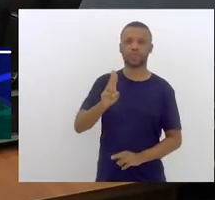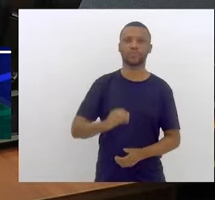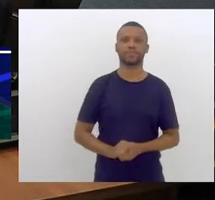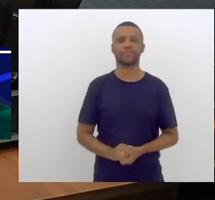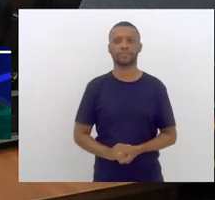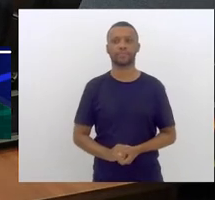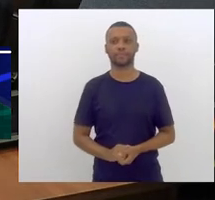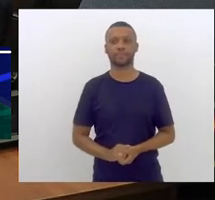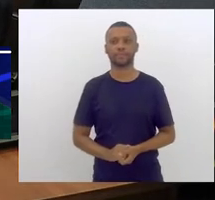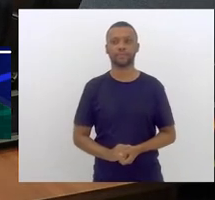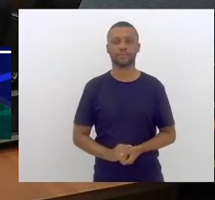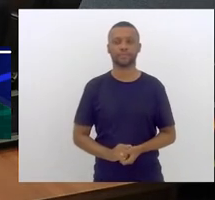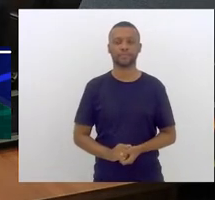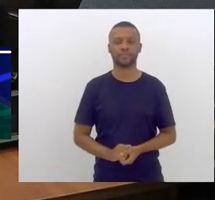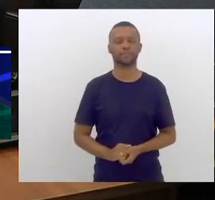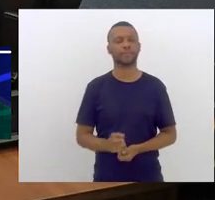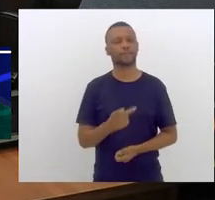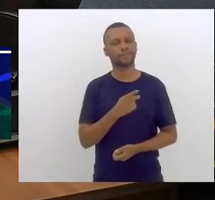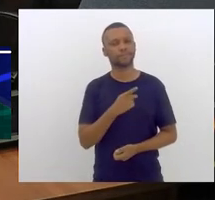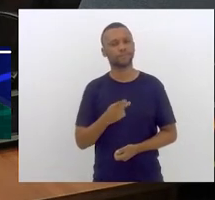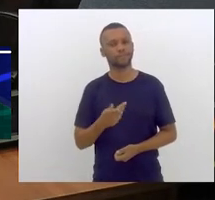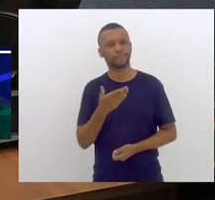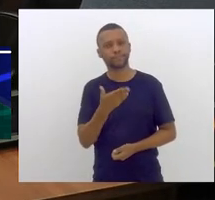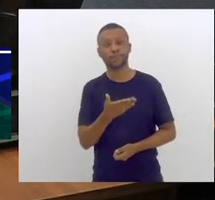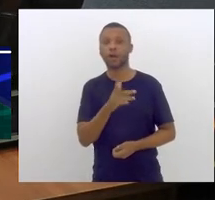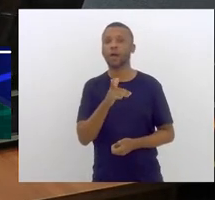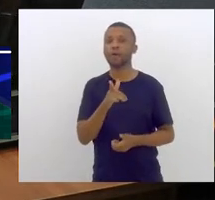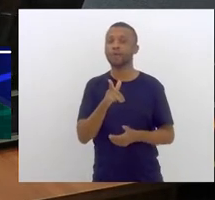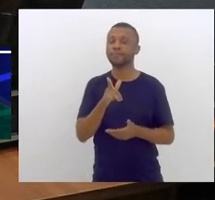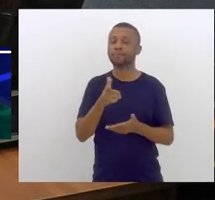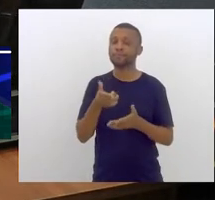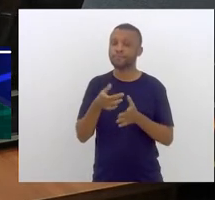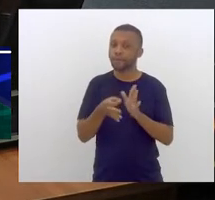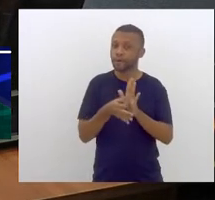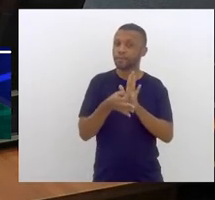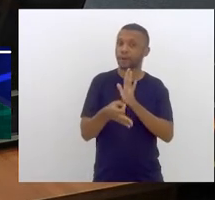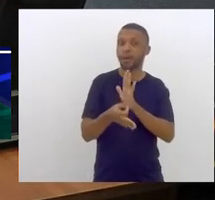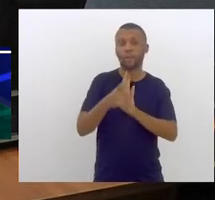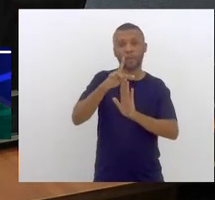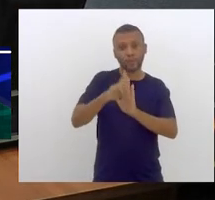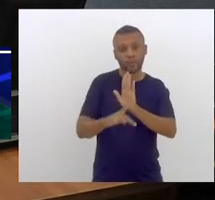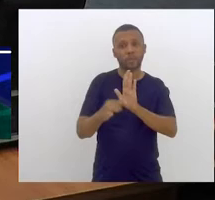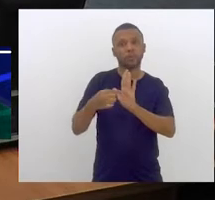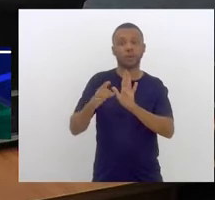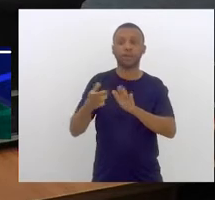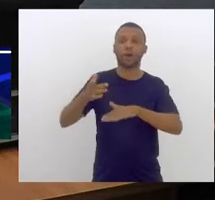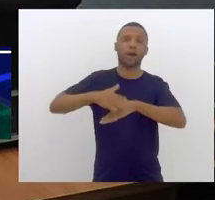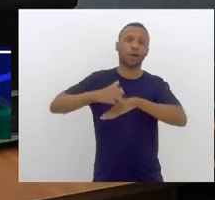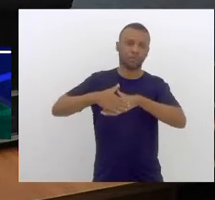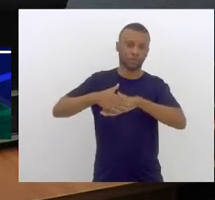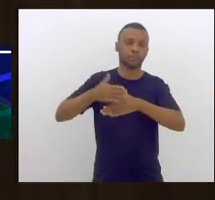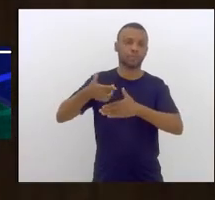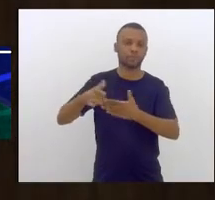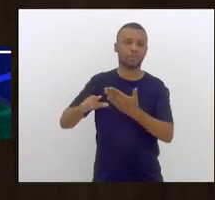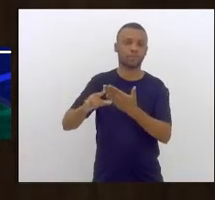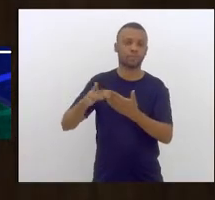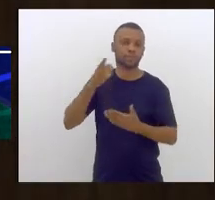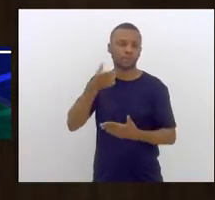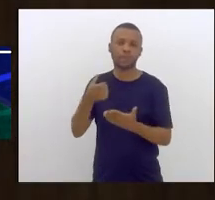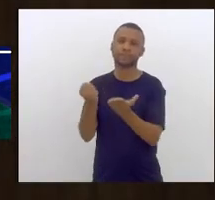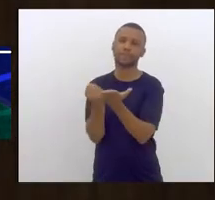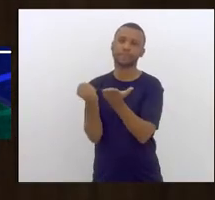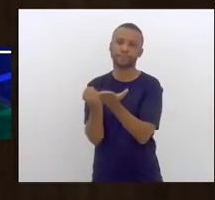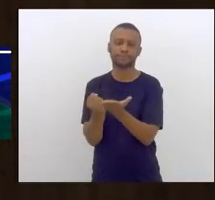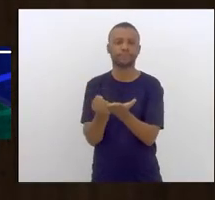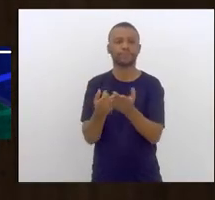Esporte. Senhor presidente, acompanho o projeto de autoria do deputado Samuel Malafaia e Vossa Excelência,